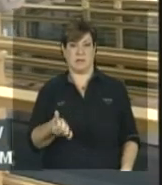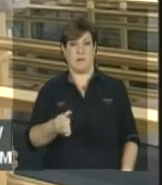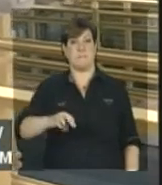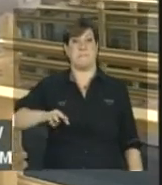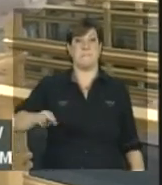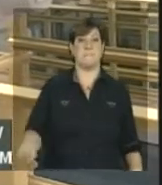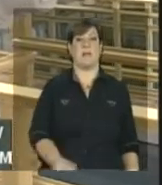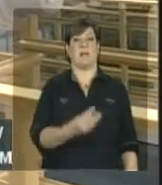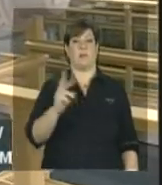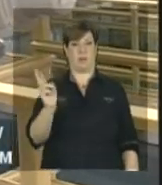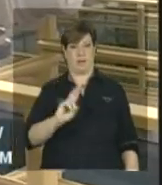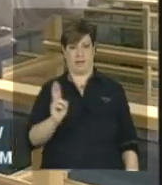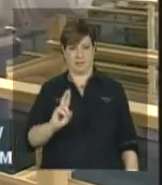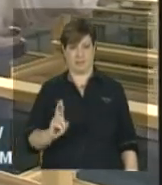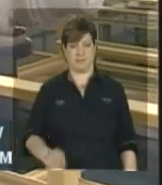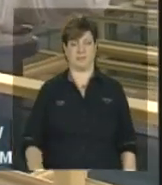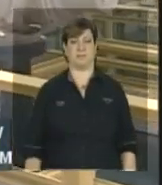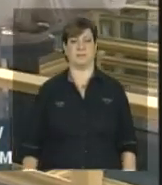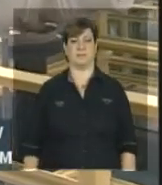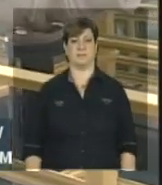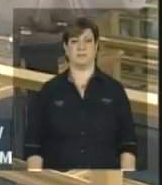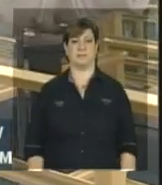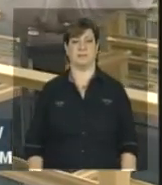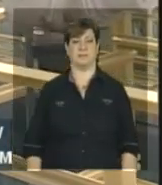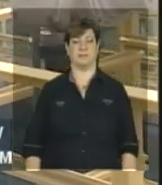266 milhões de reais.